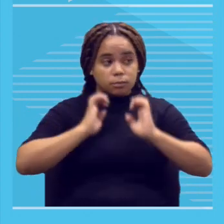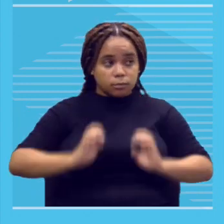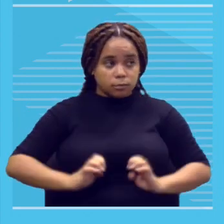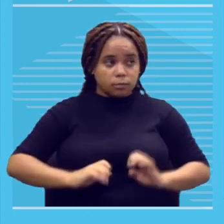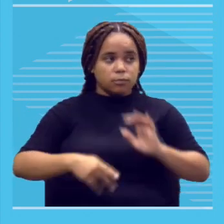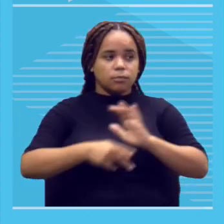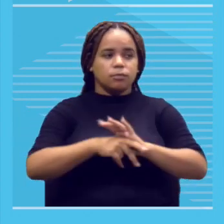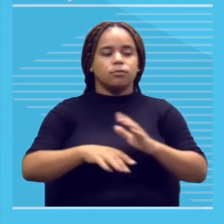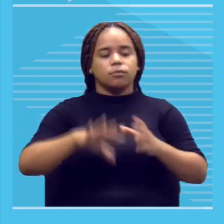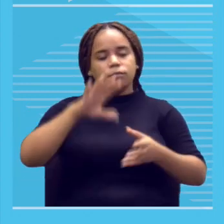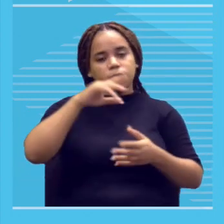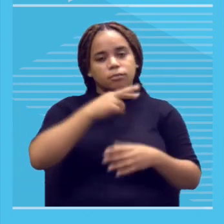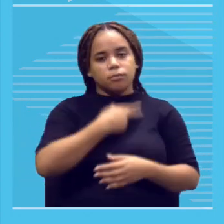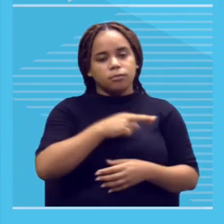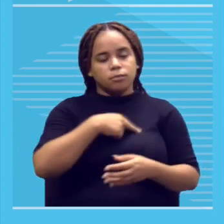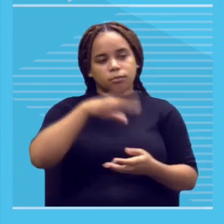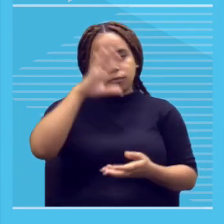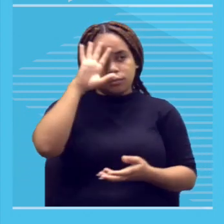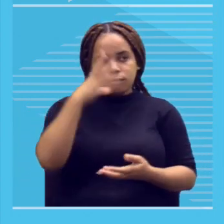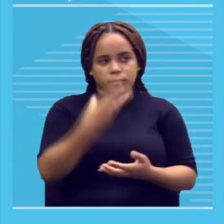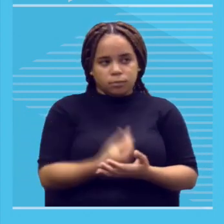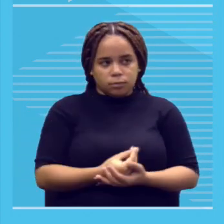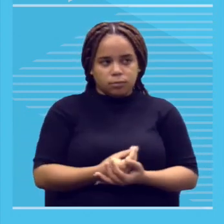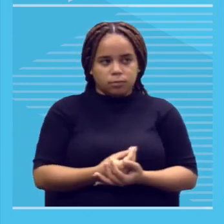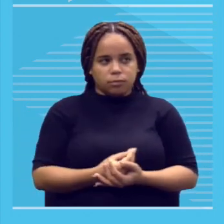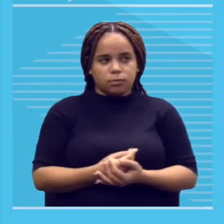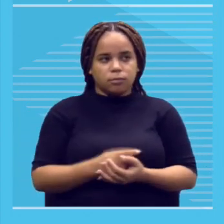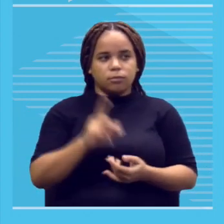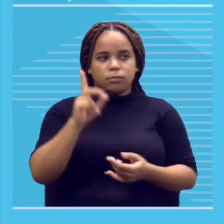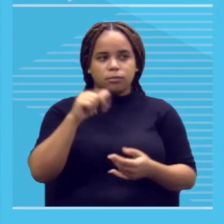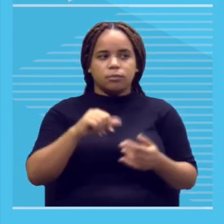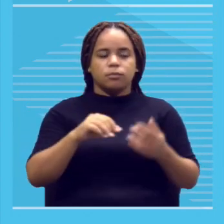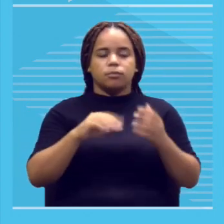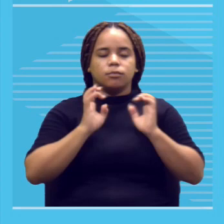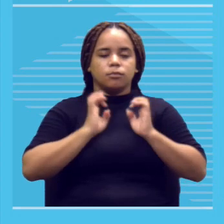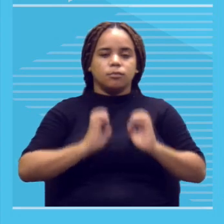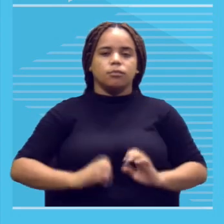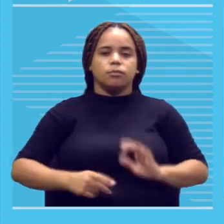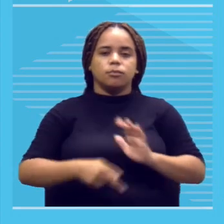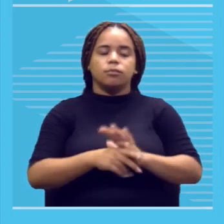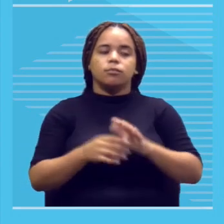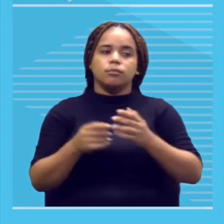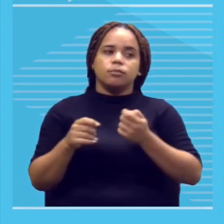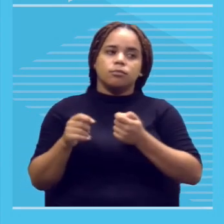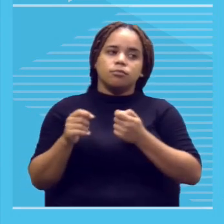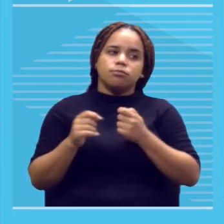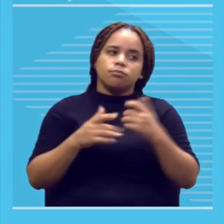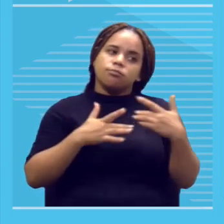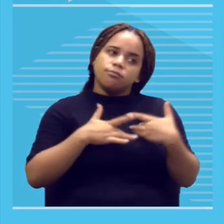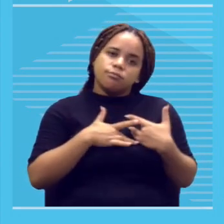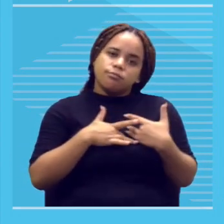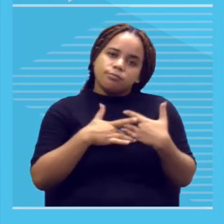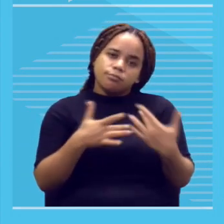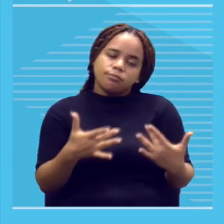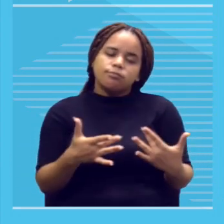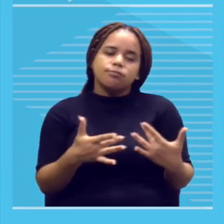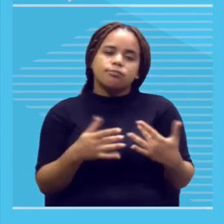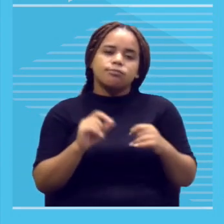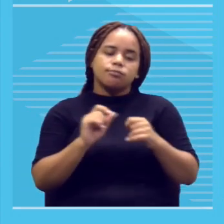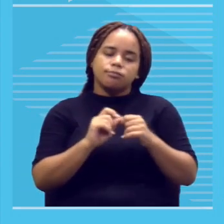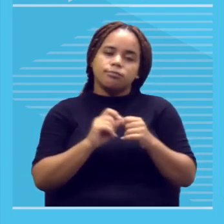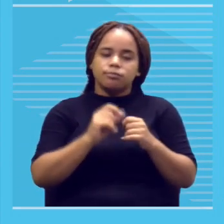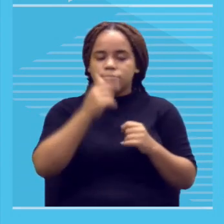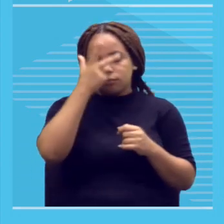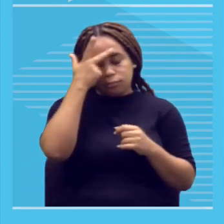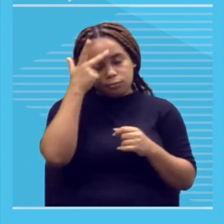do Espiritismo olha só é a ética da caridade o que é caridade fazer o bem